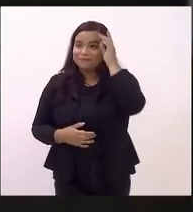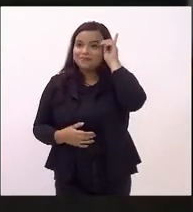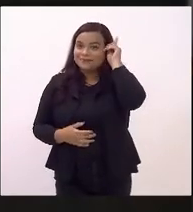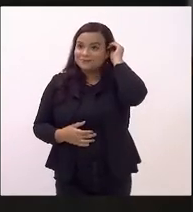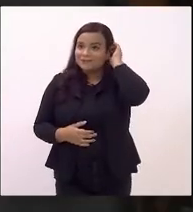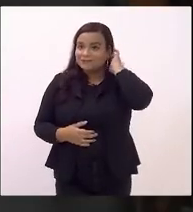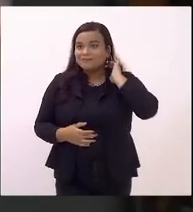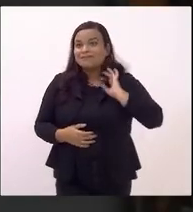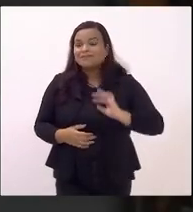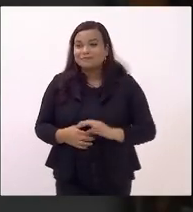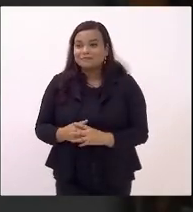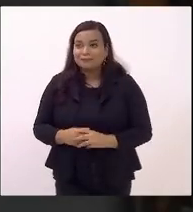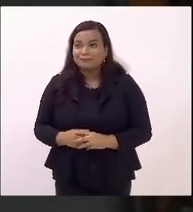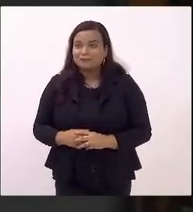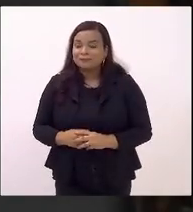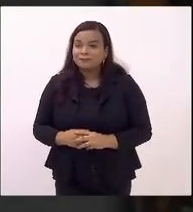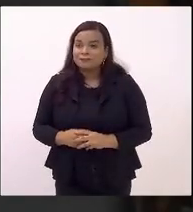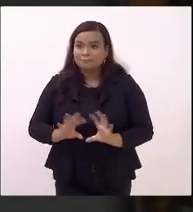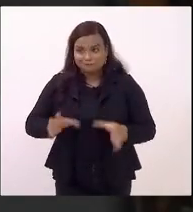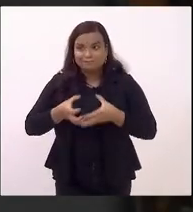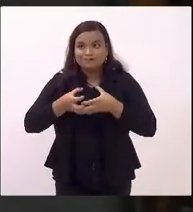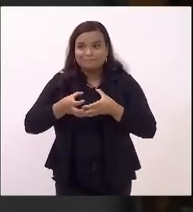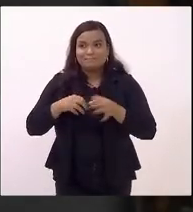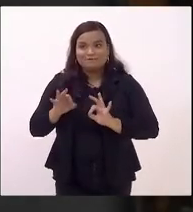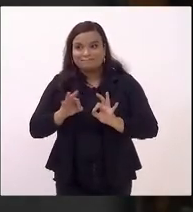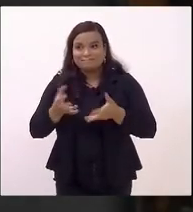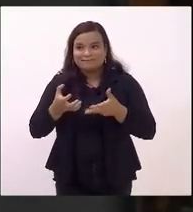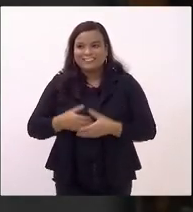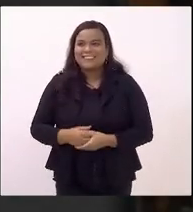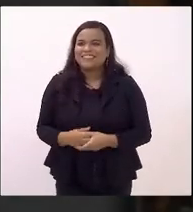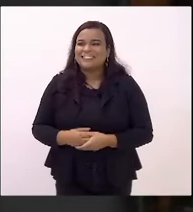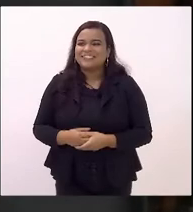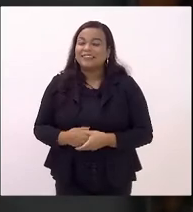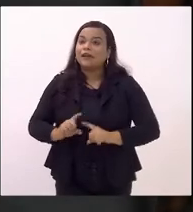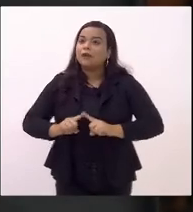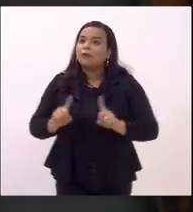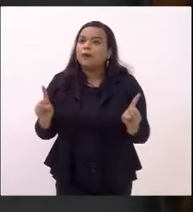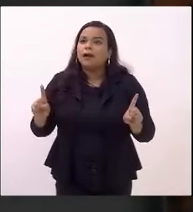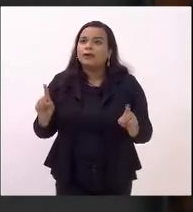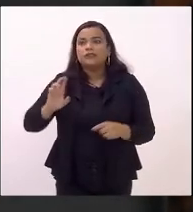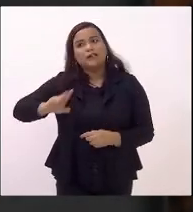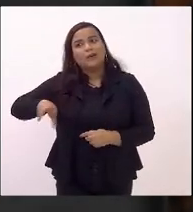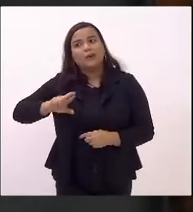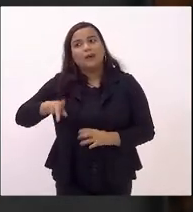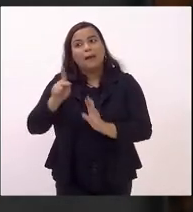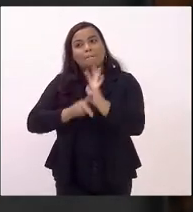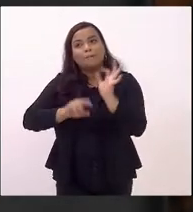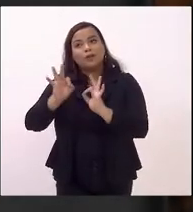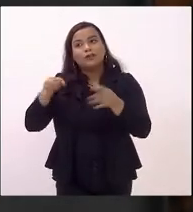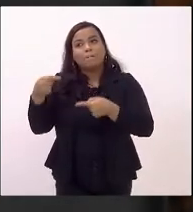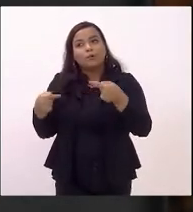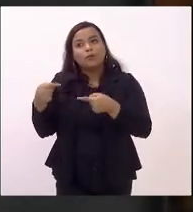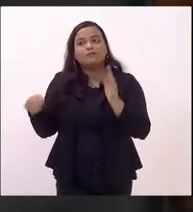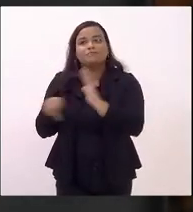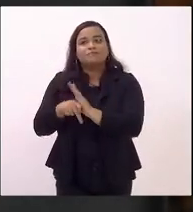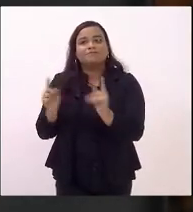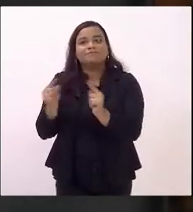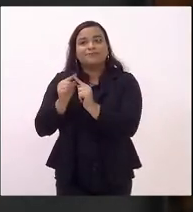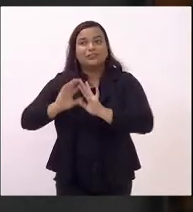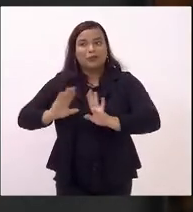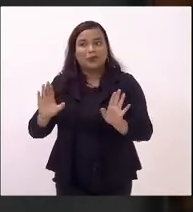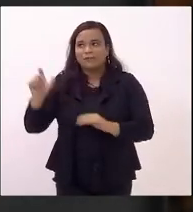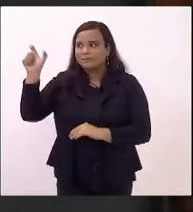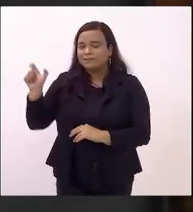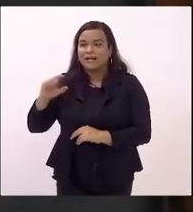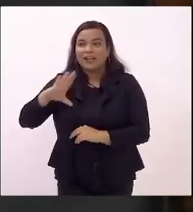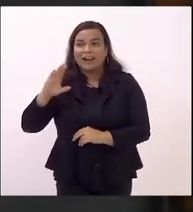esse era a chapa. Mas o engraçado é que não é, mas é o projeto político. A fala do Kleber,